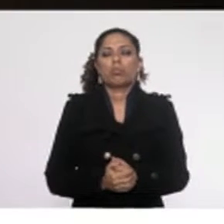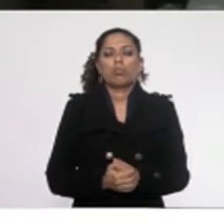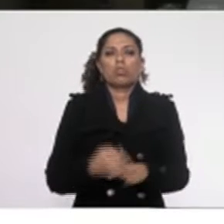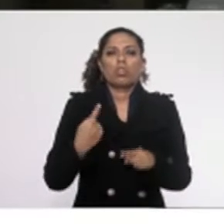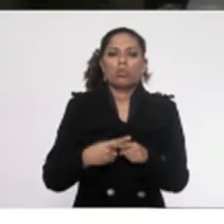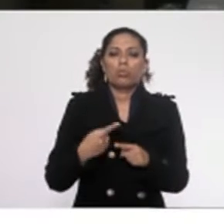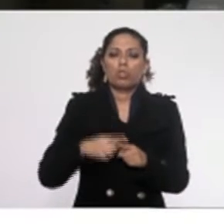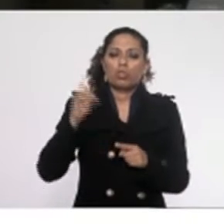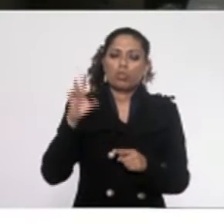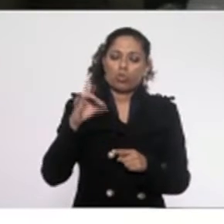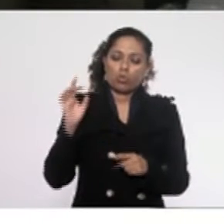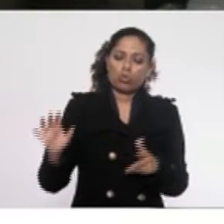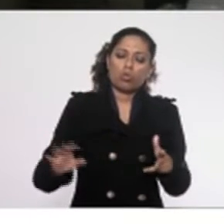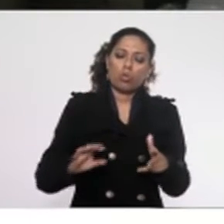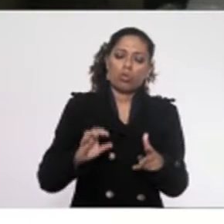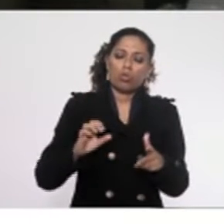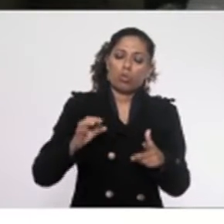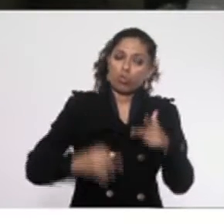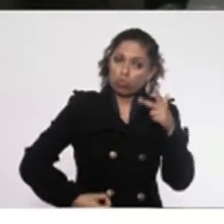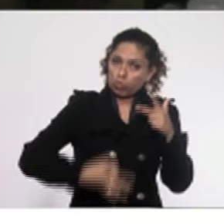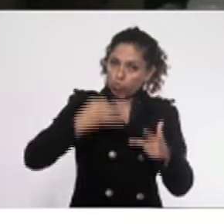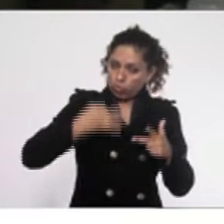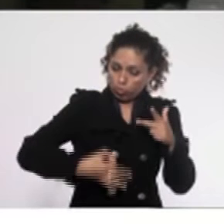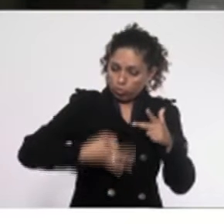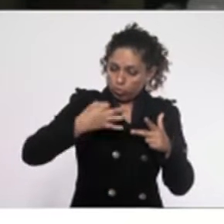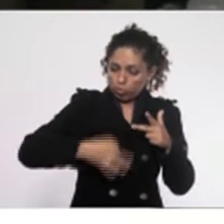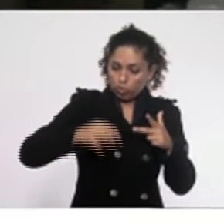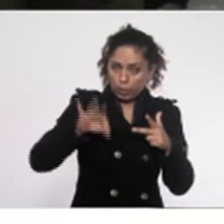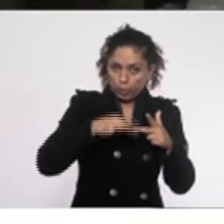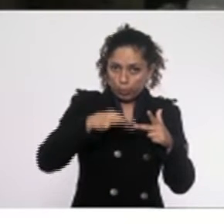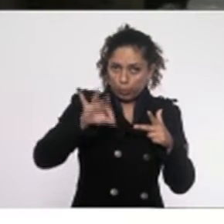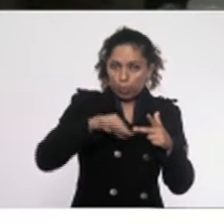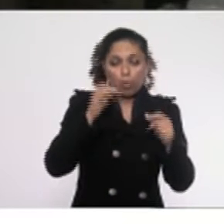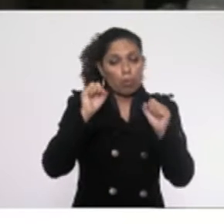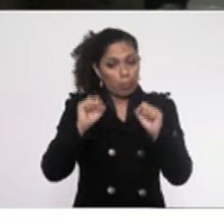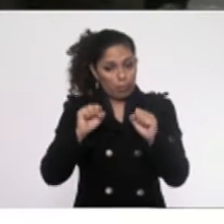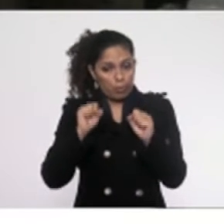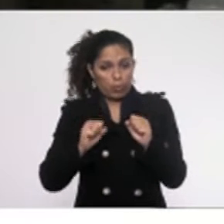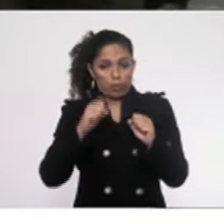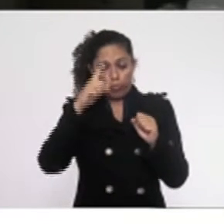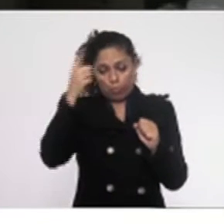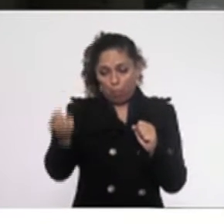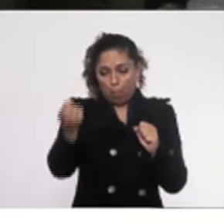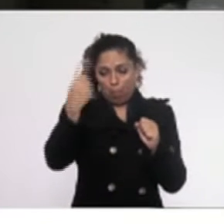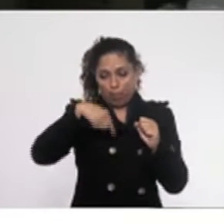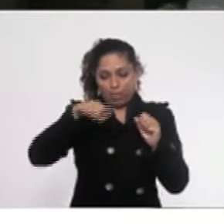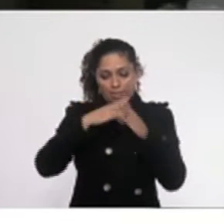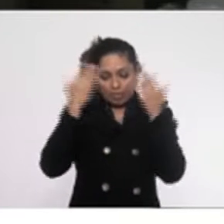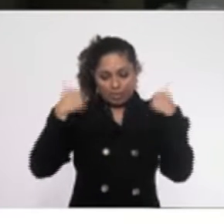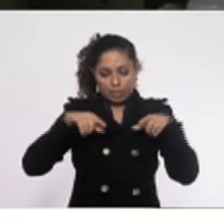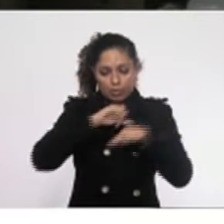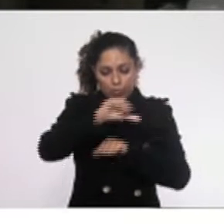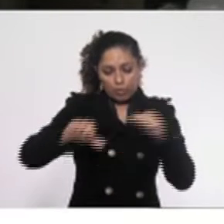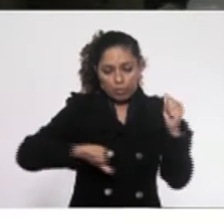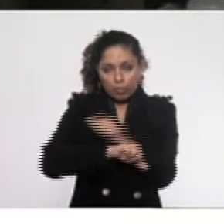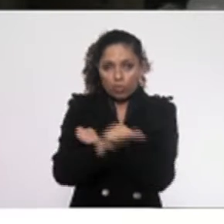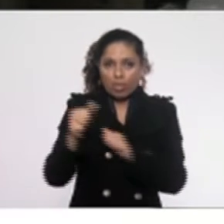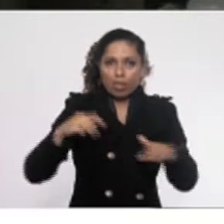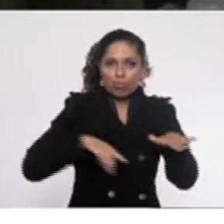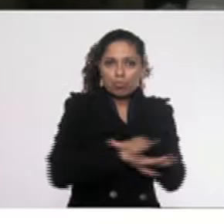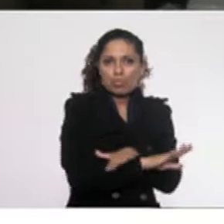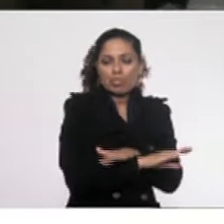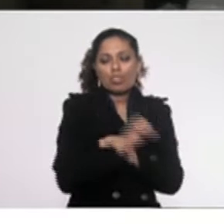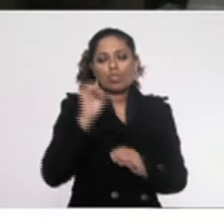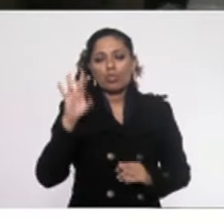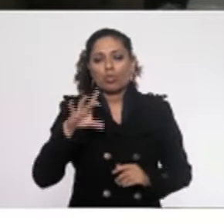porque só o Poder Judiciário tem competência de encaminhar para essa casa a sua alteração do fundo. Só